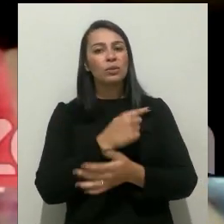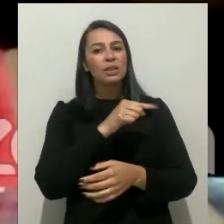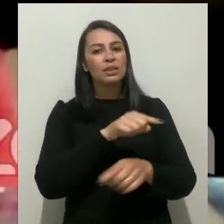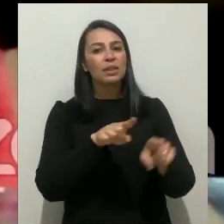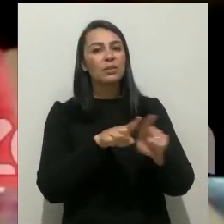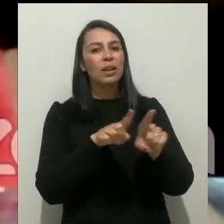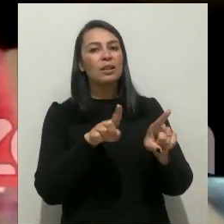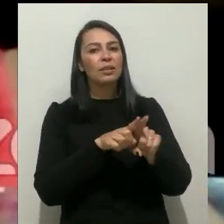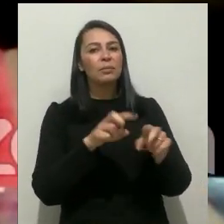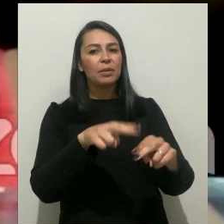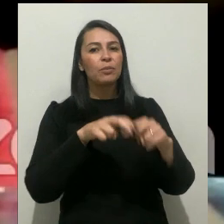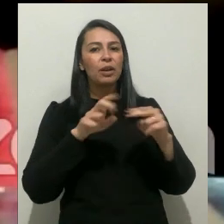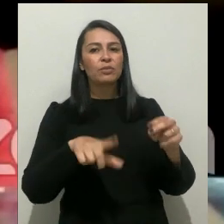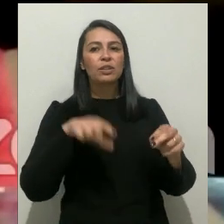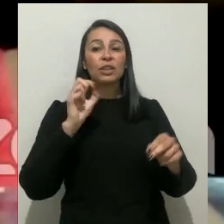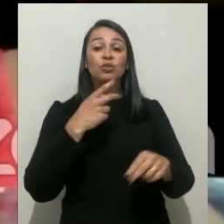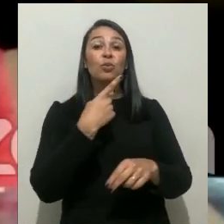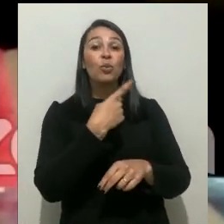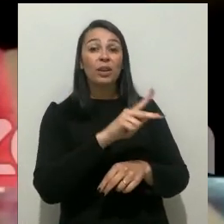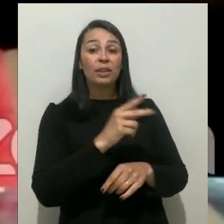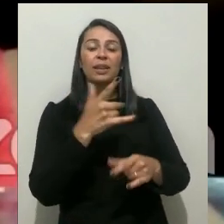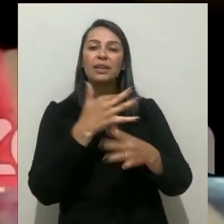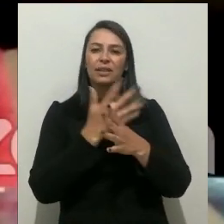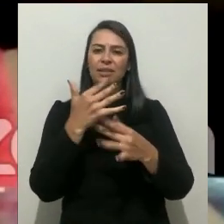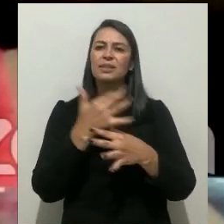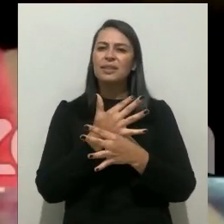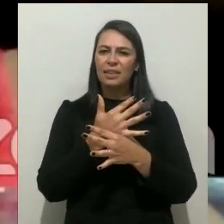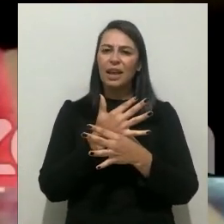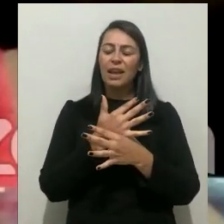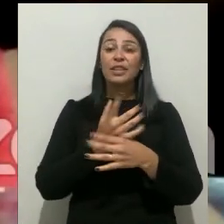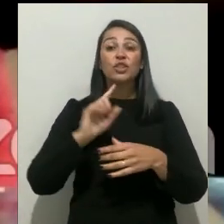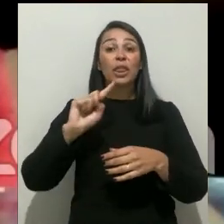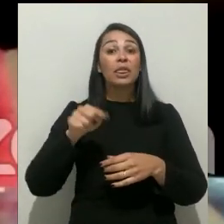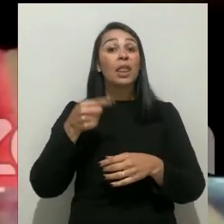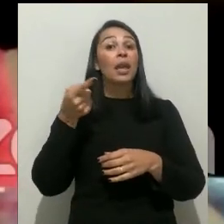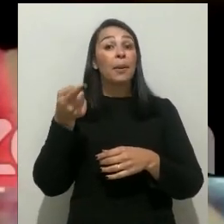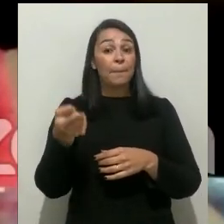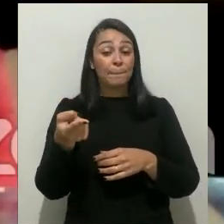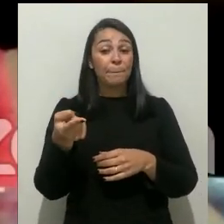né? Pela escolha dele como urbanista da cidade, na cidade. E